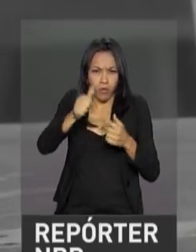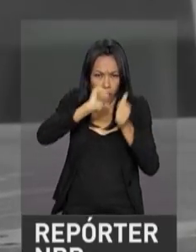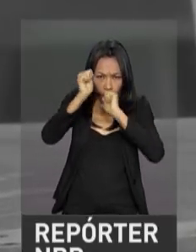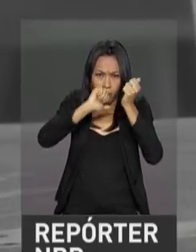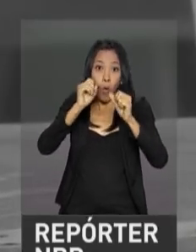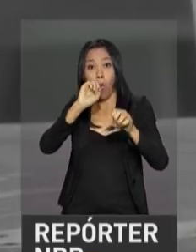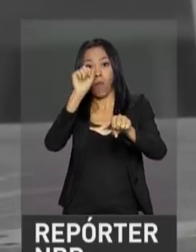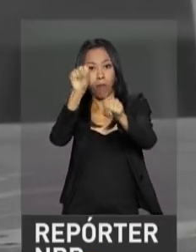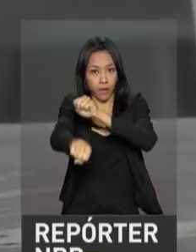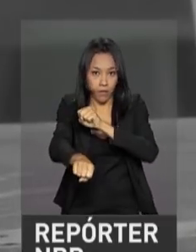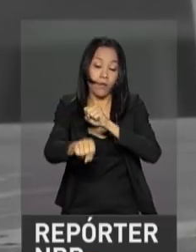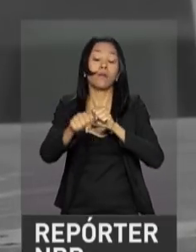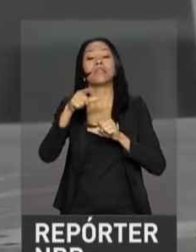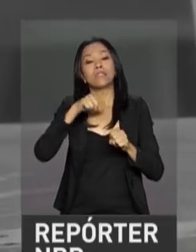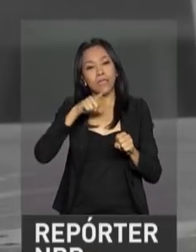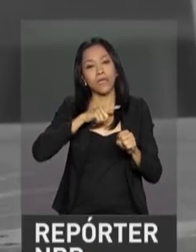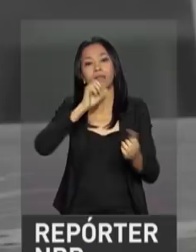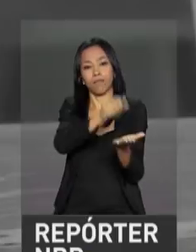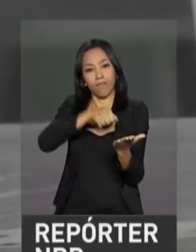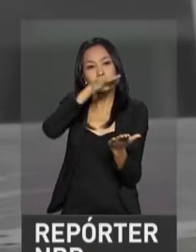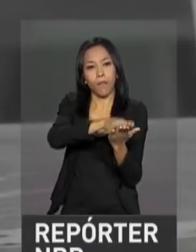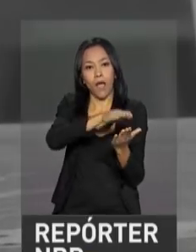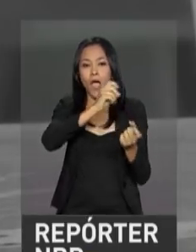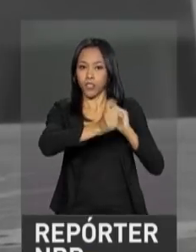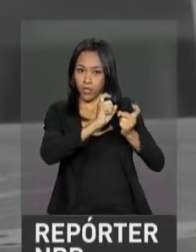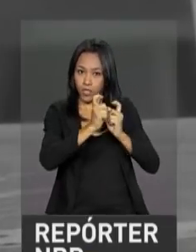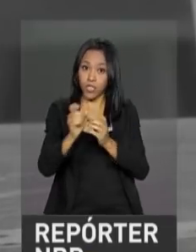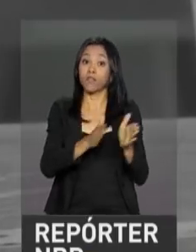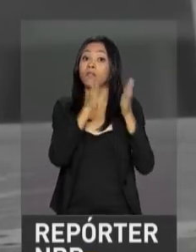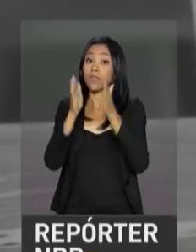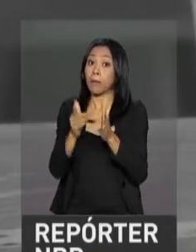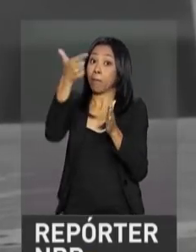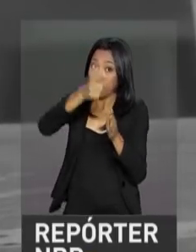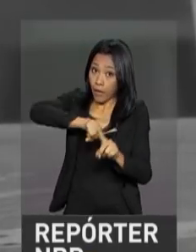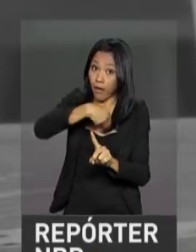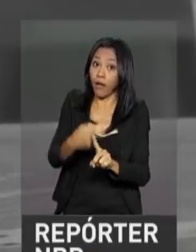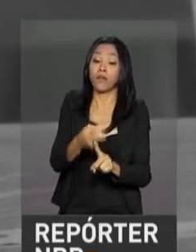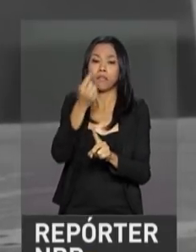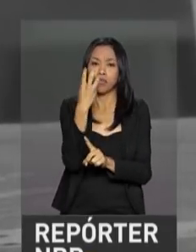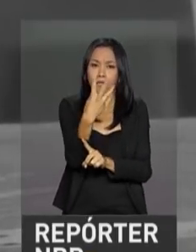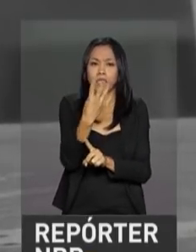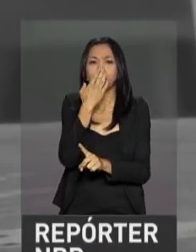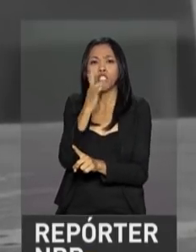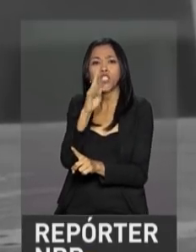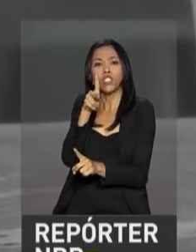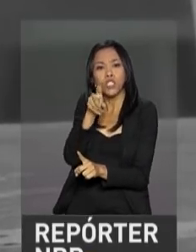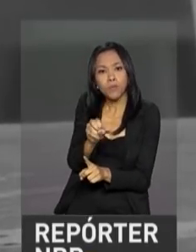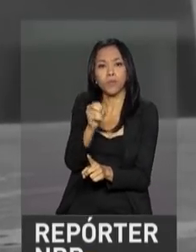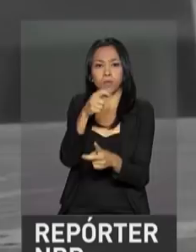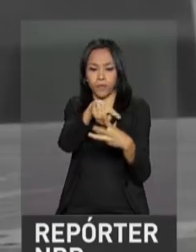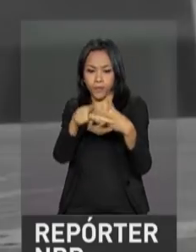álcool além da punição administrativa o motorista pode responder por três tipos de crime em